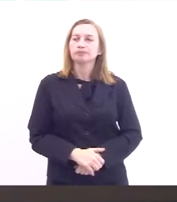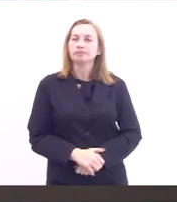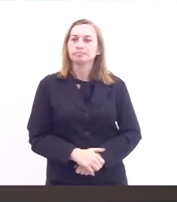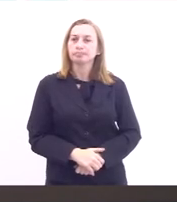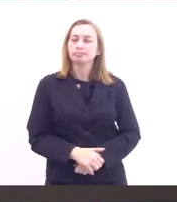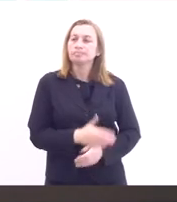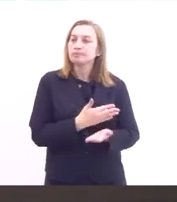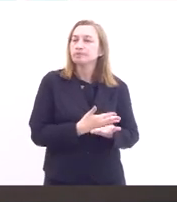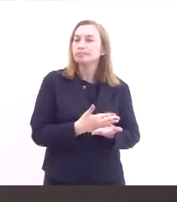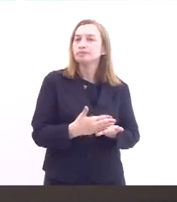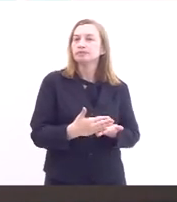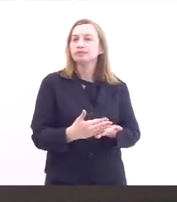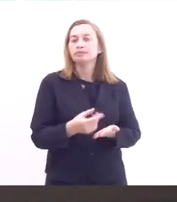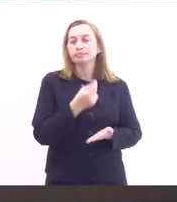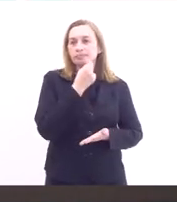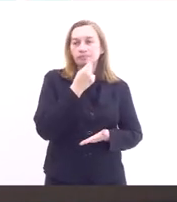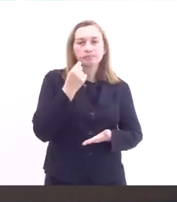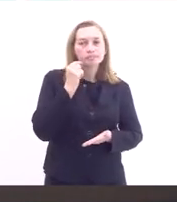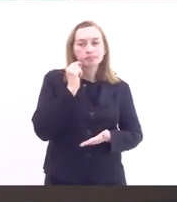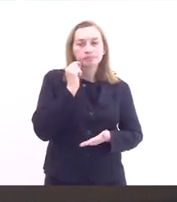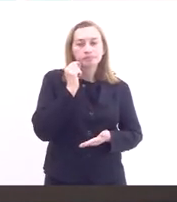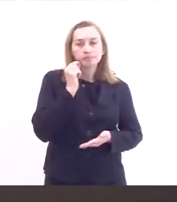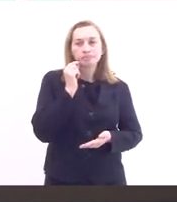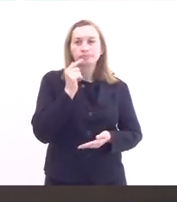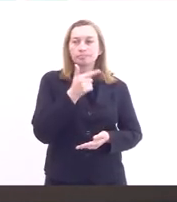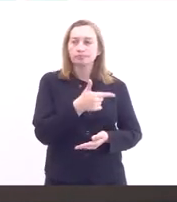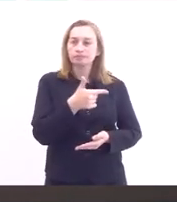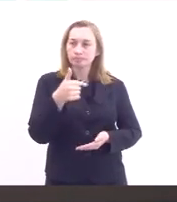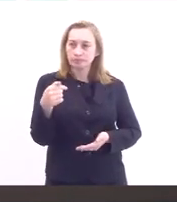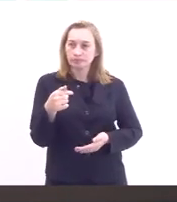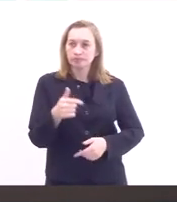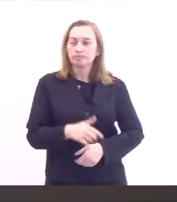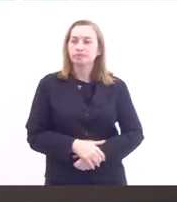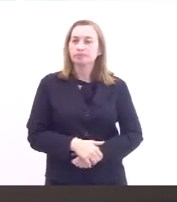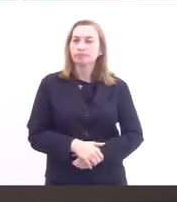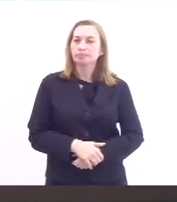se inicia em setembro de 17, pelo menos de lá para cá,